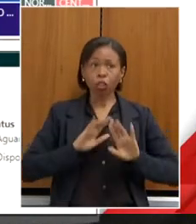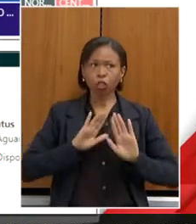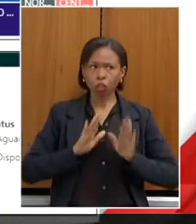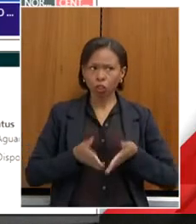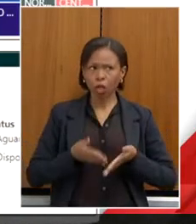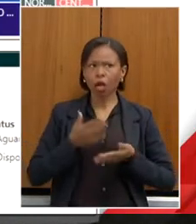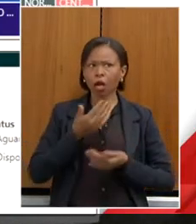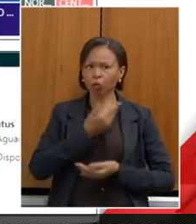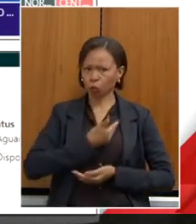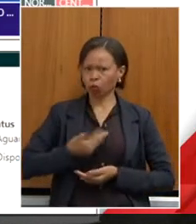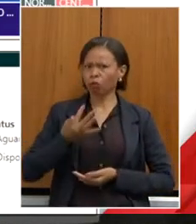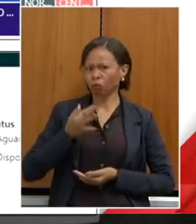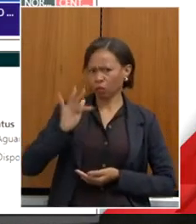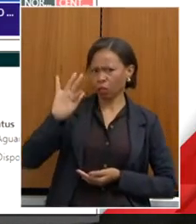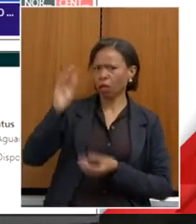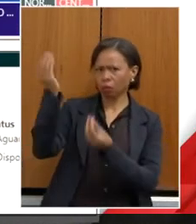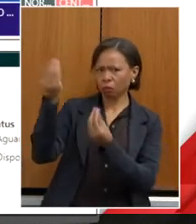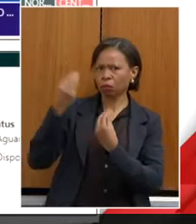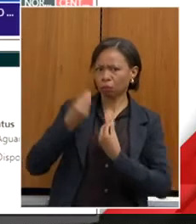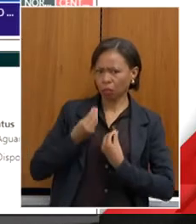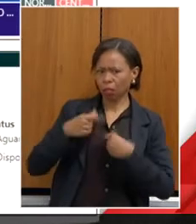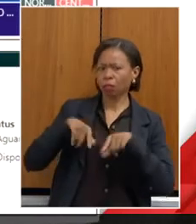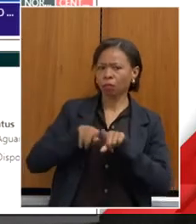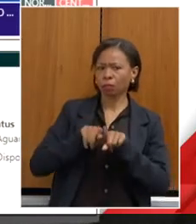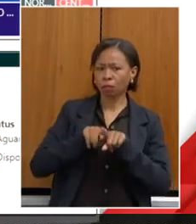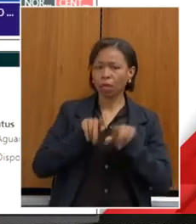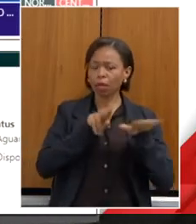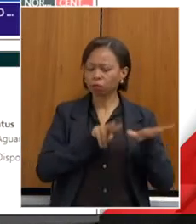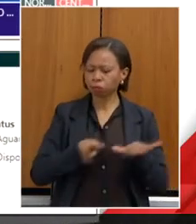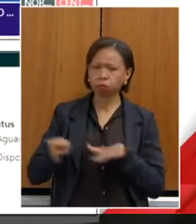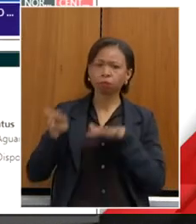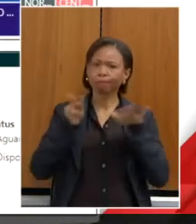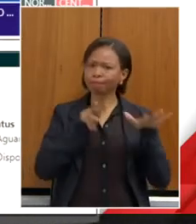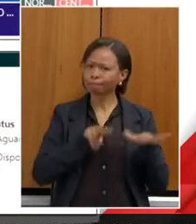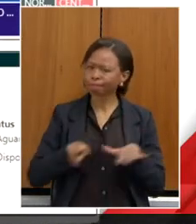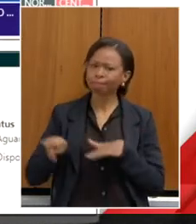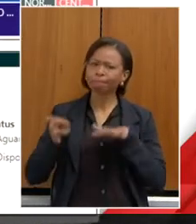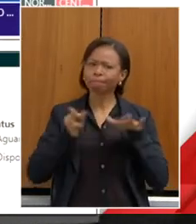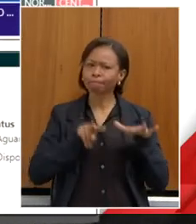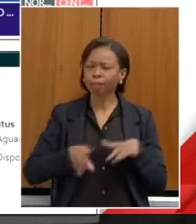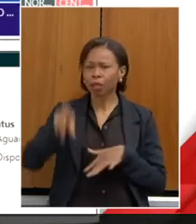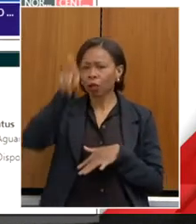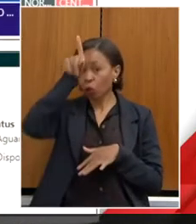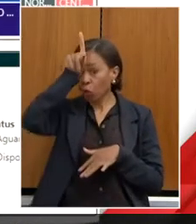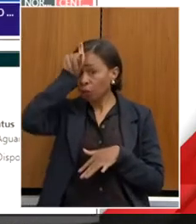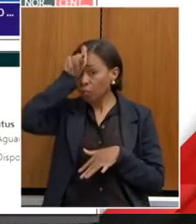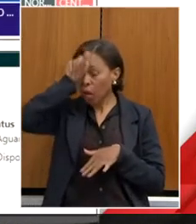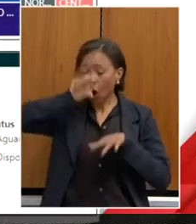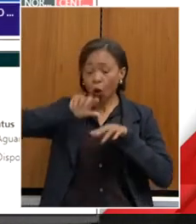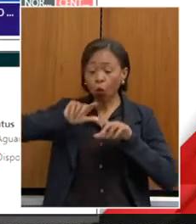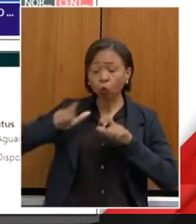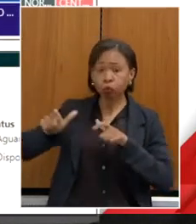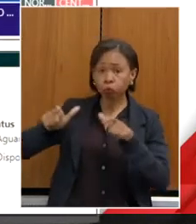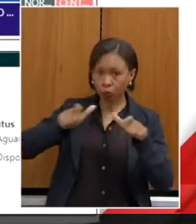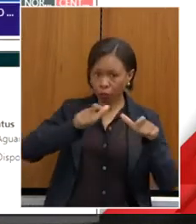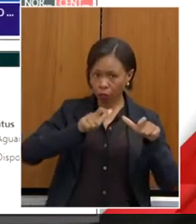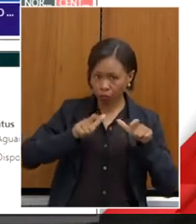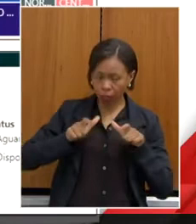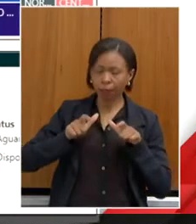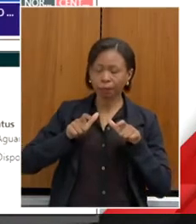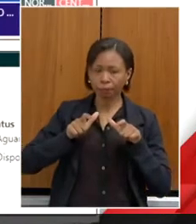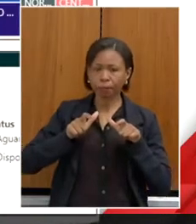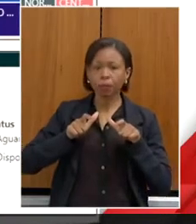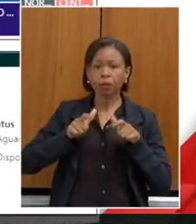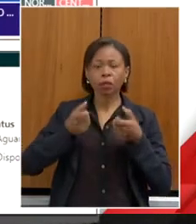doações do governo federal. Semanalmente, cada hospital faz uma autodeclaração do consumo, do número de leitos